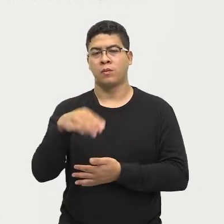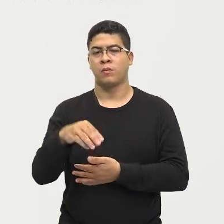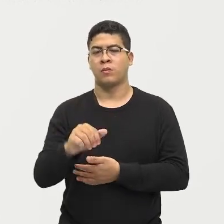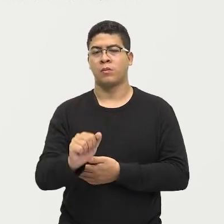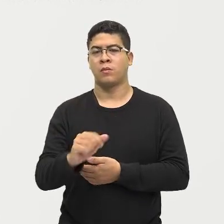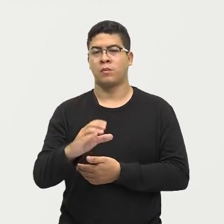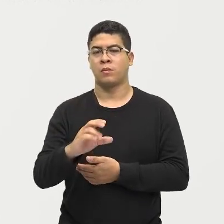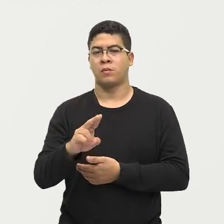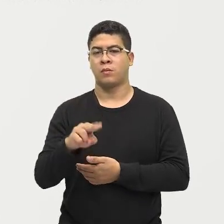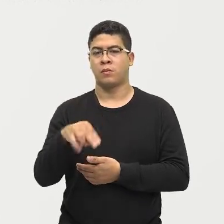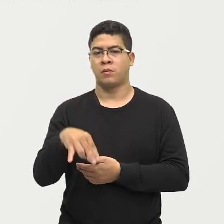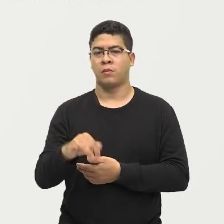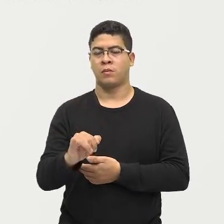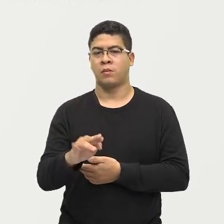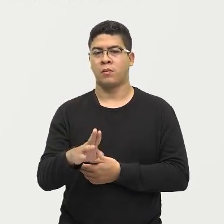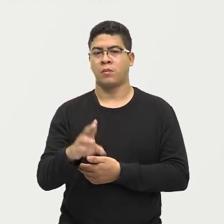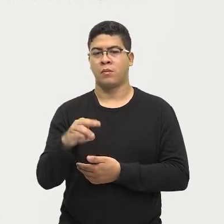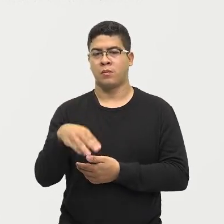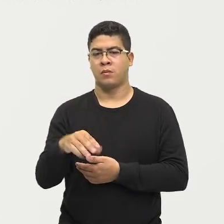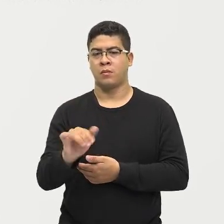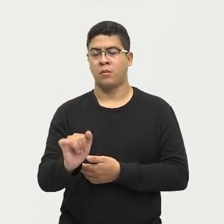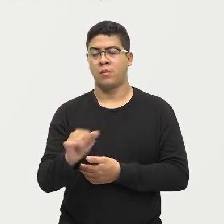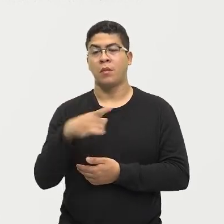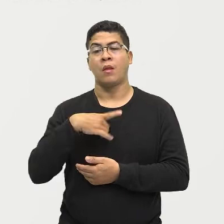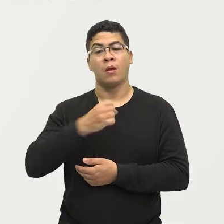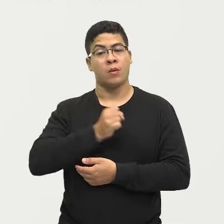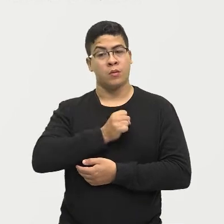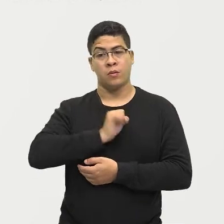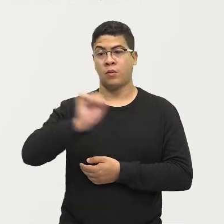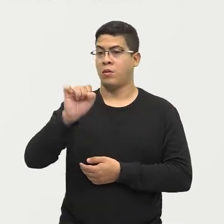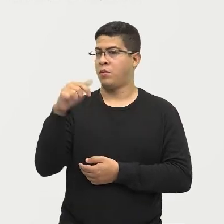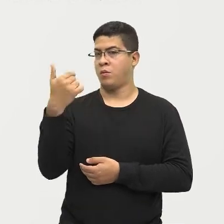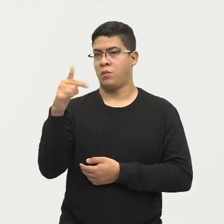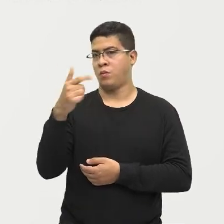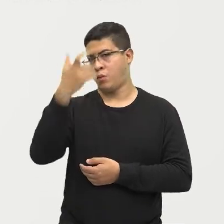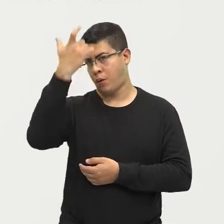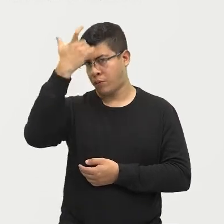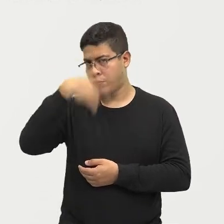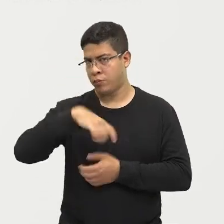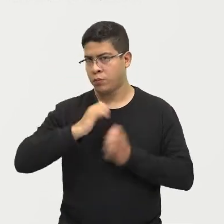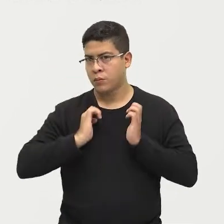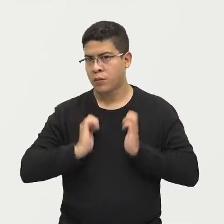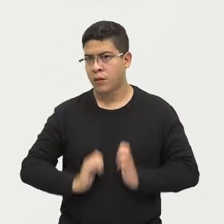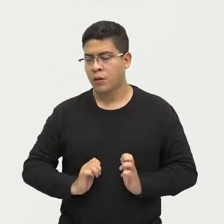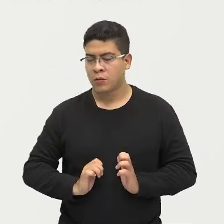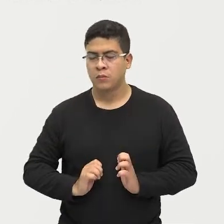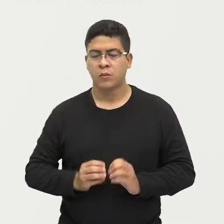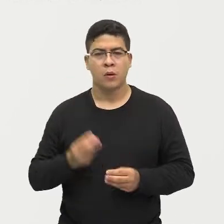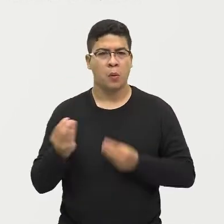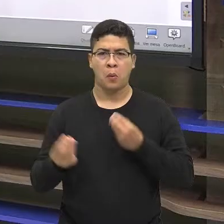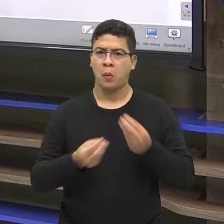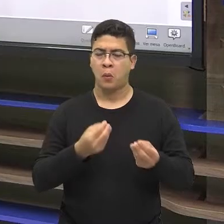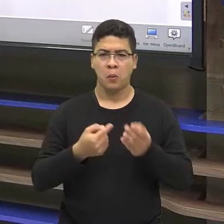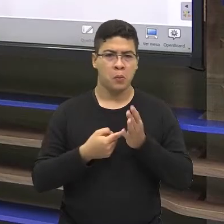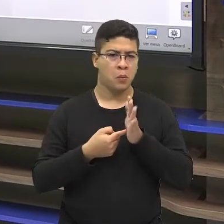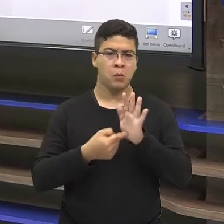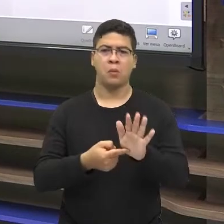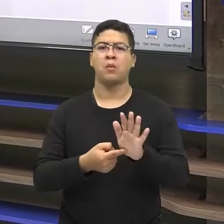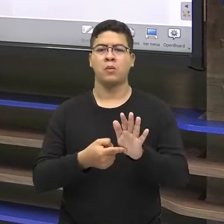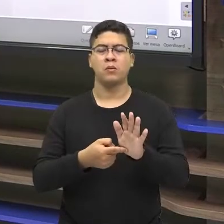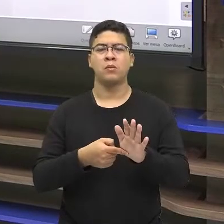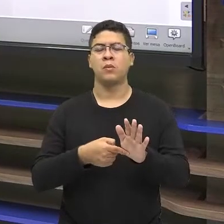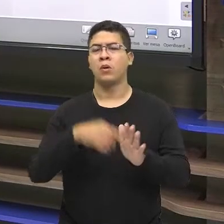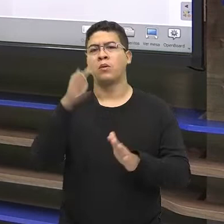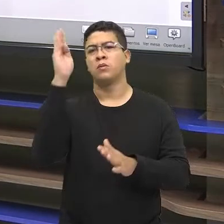Macunaíma é o herói sem caráter, o herói sem nenhum caráter. Aí você vai dizer, professor, ele representa o